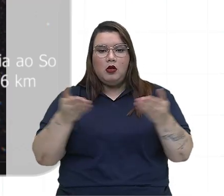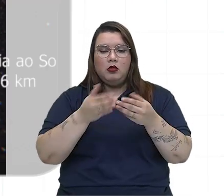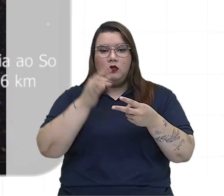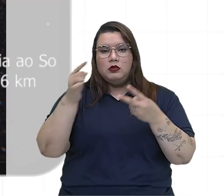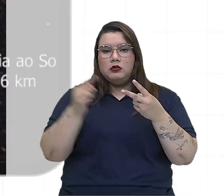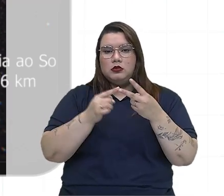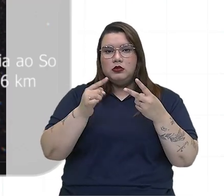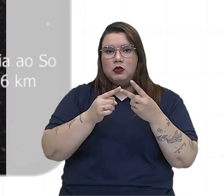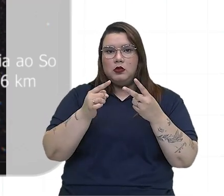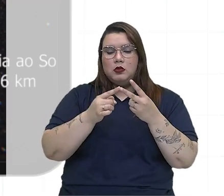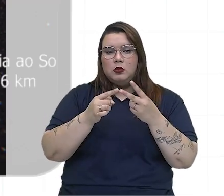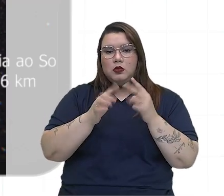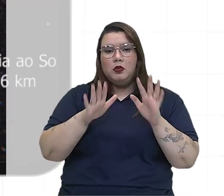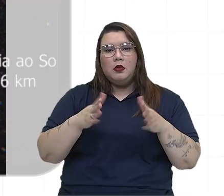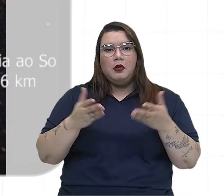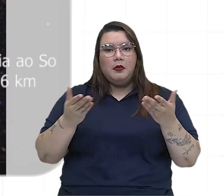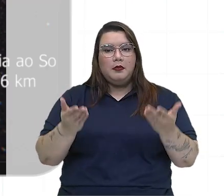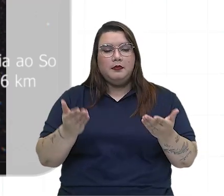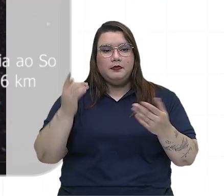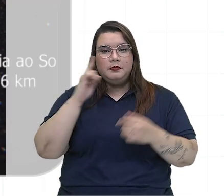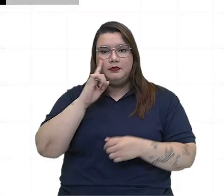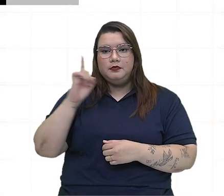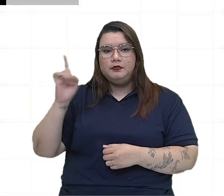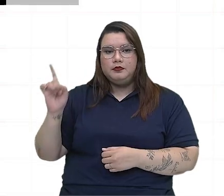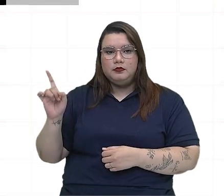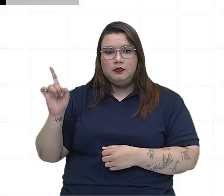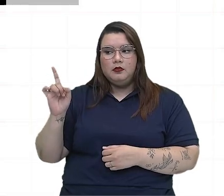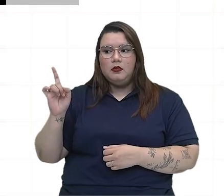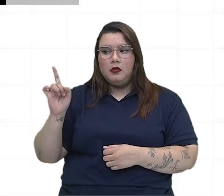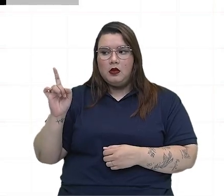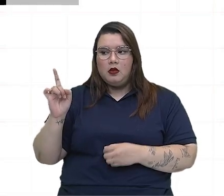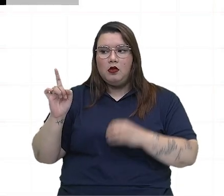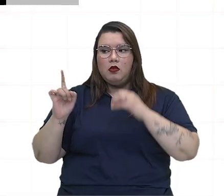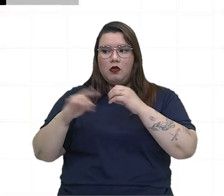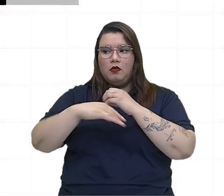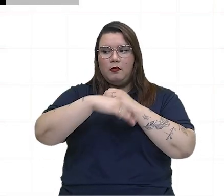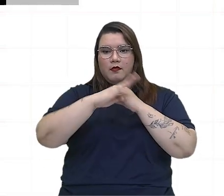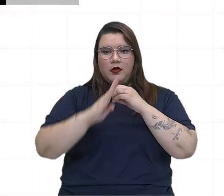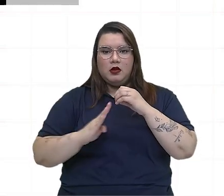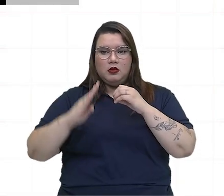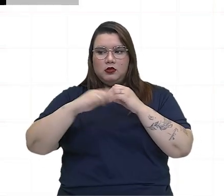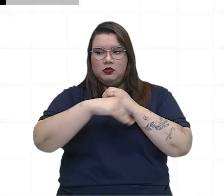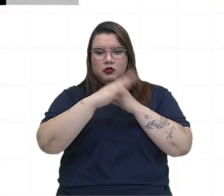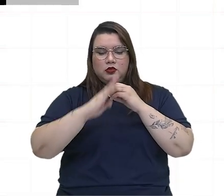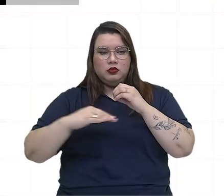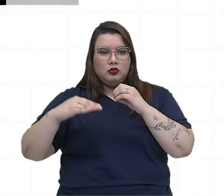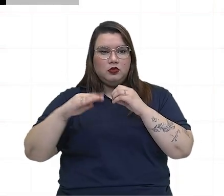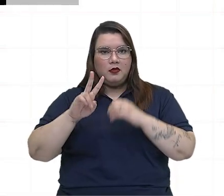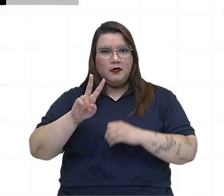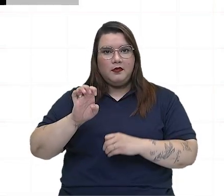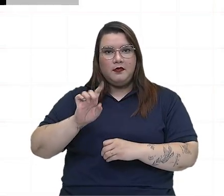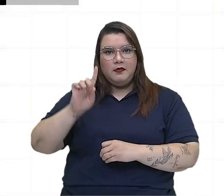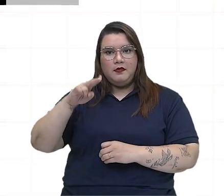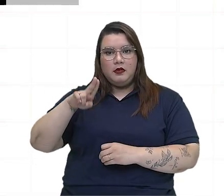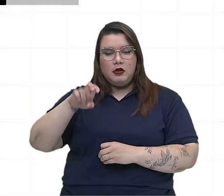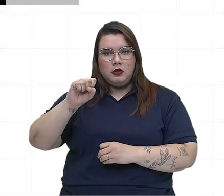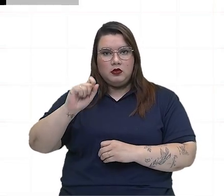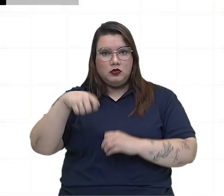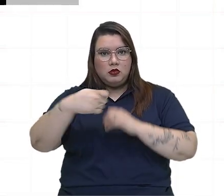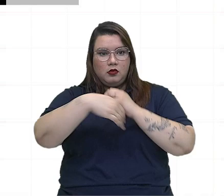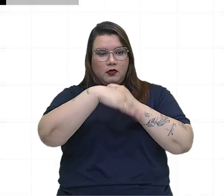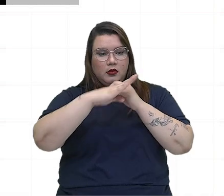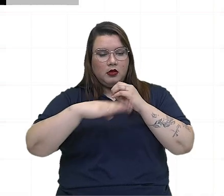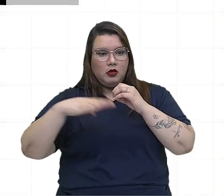e passamos para o próximo planeta. Agora falamos sobre Vênus. Vênus é o segundo planeta